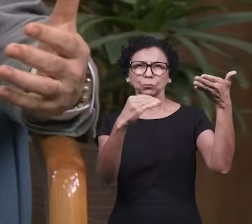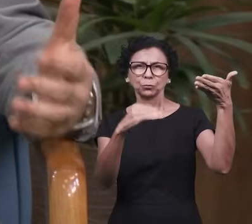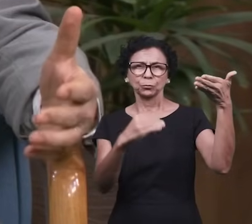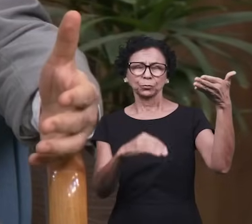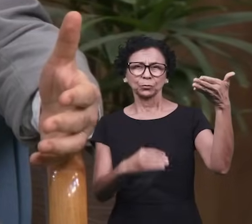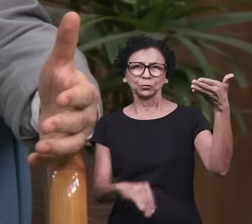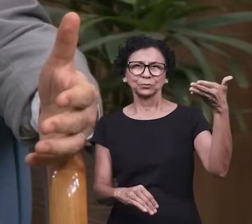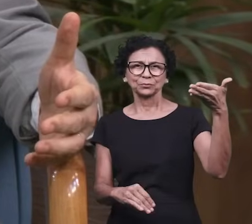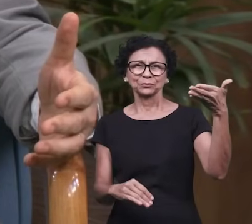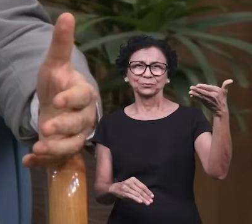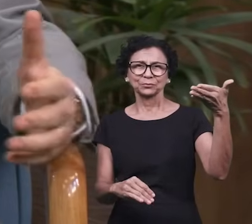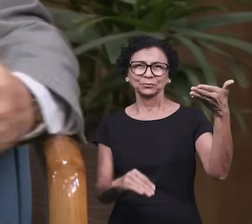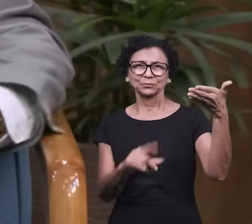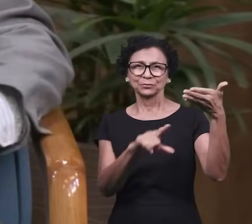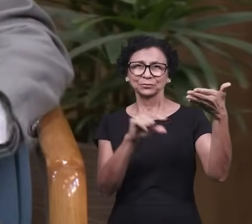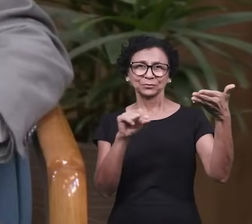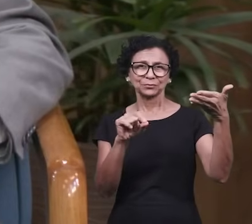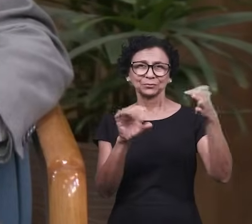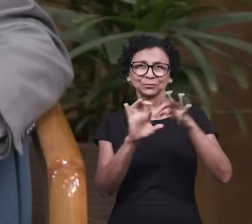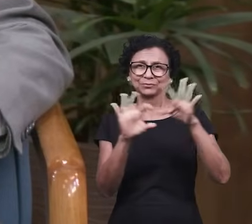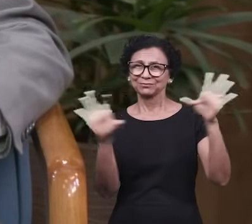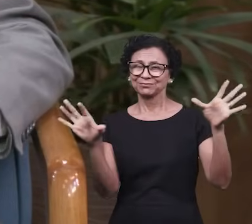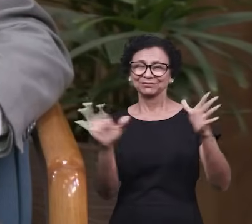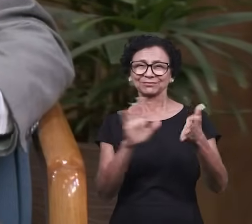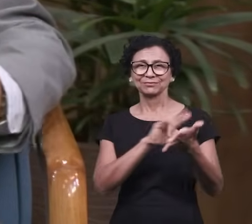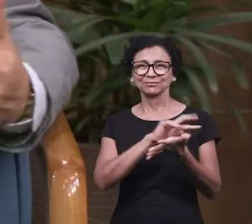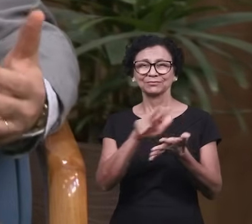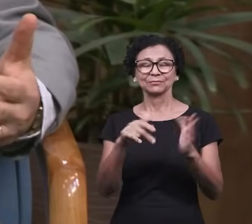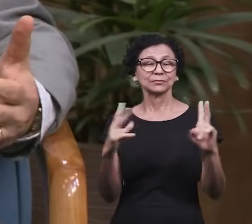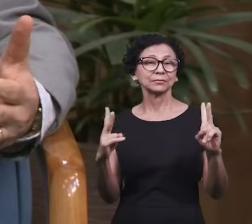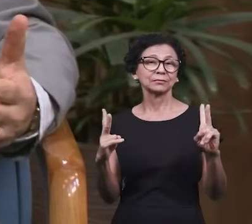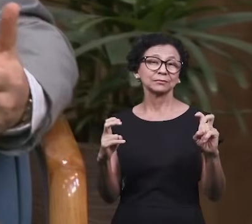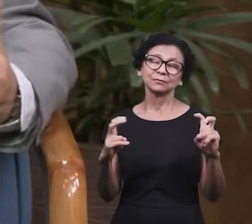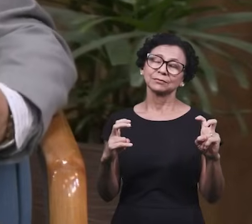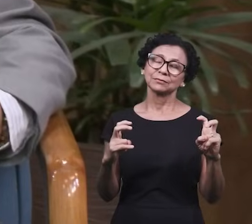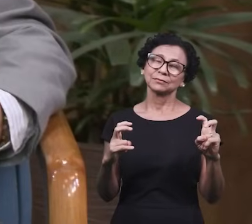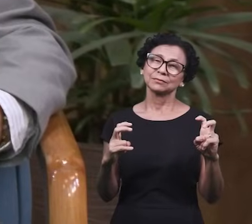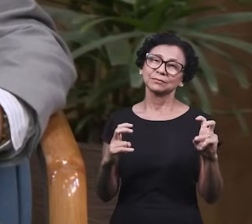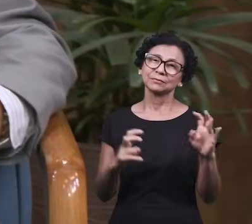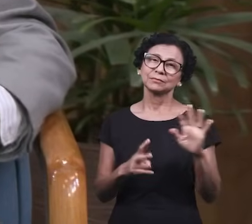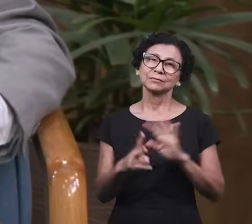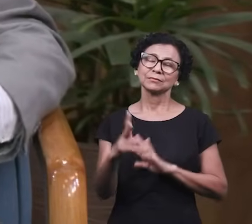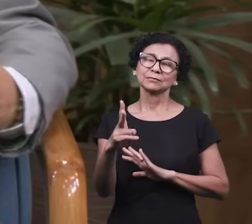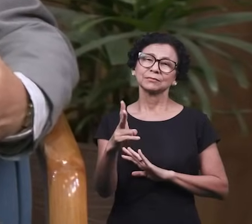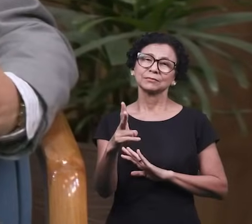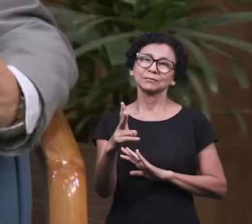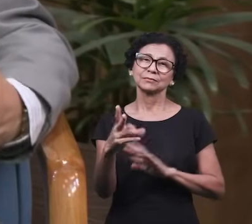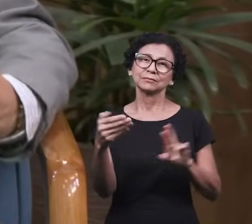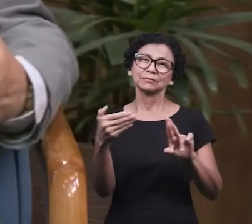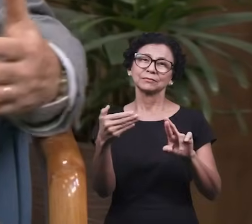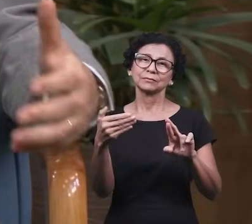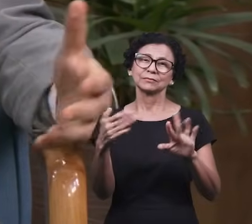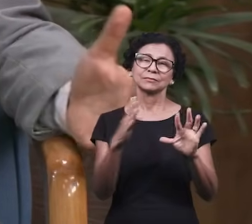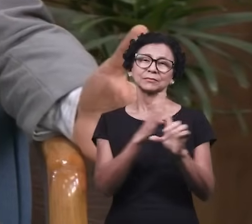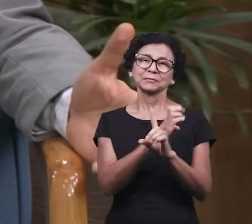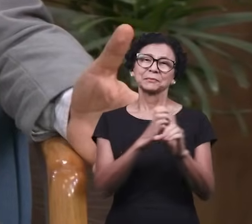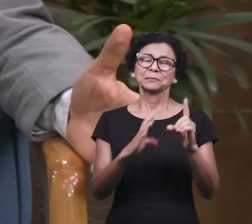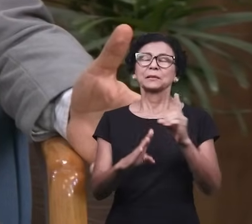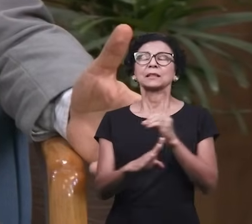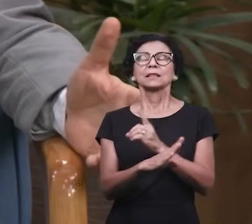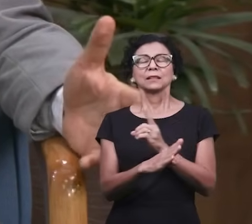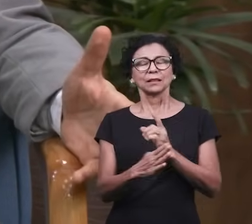à sua disposição. Programas que abordam diversos temas, sempre alinhados com a Escola